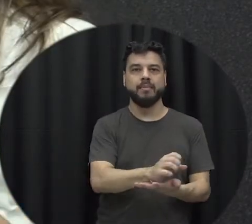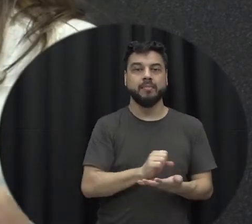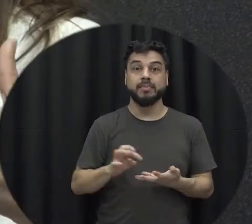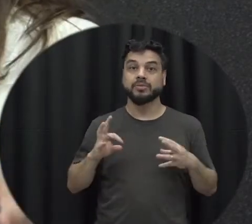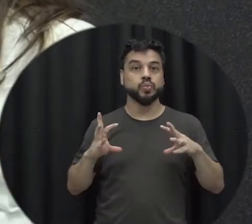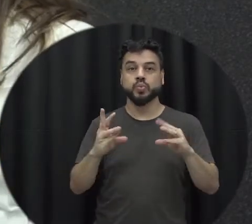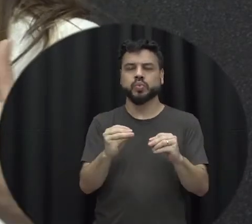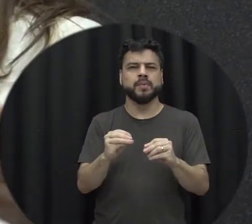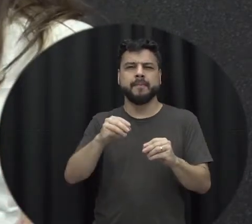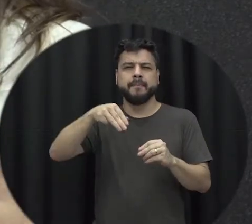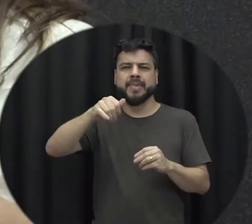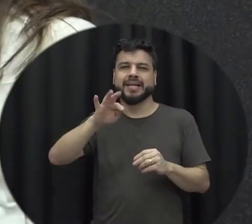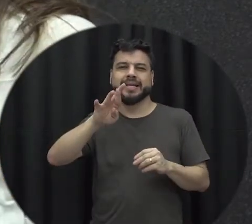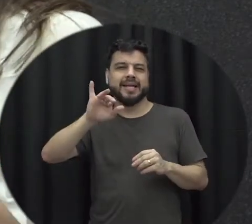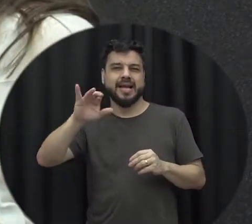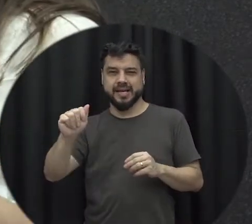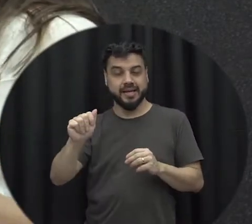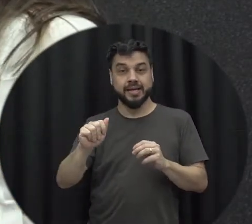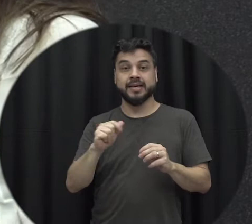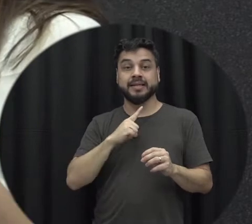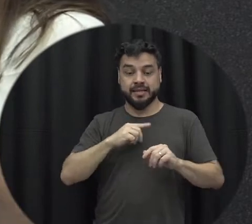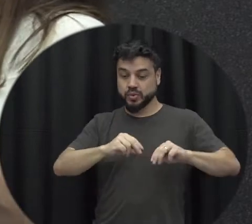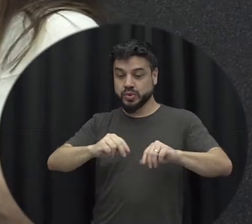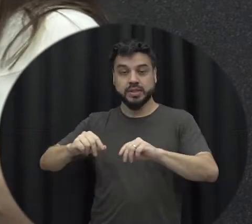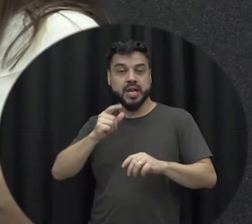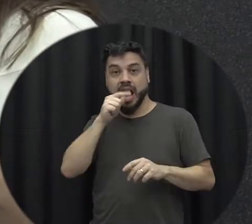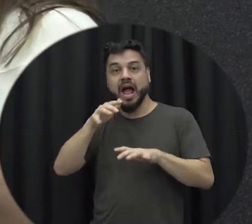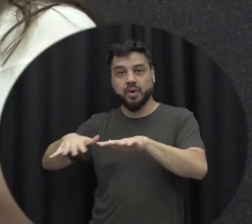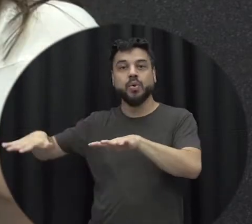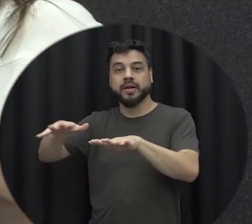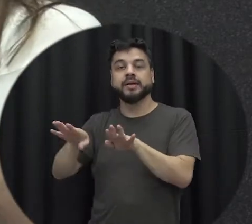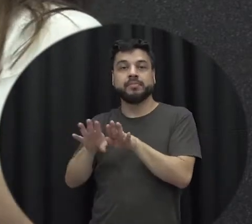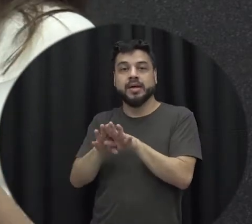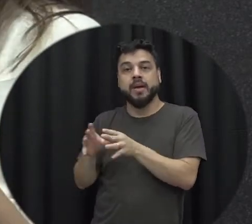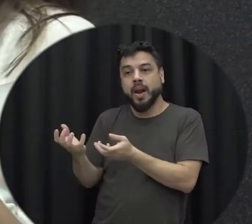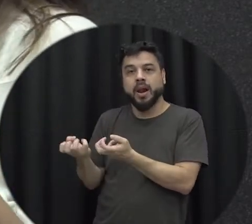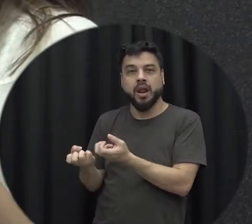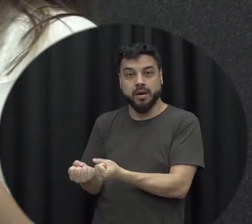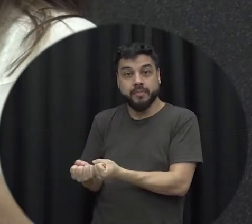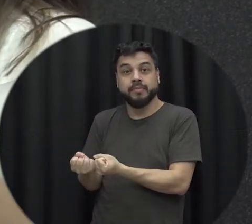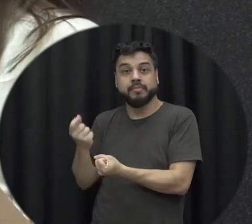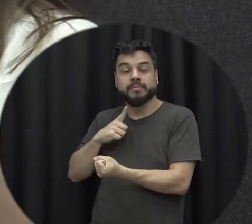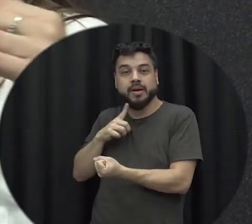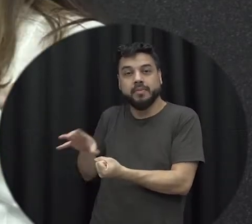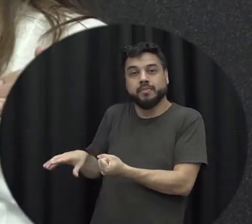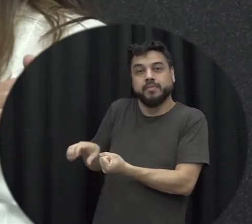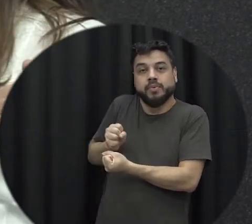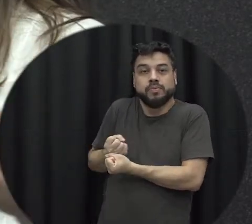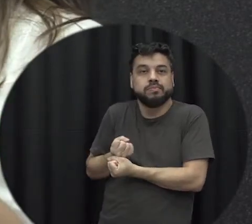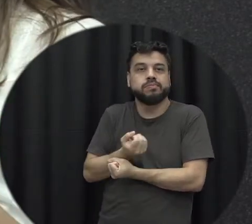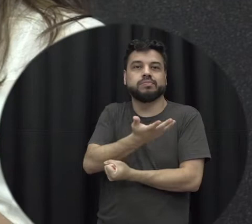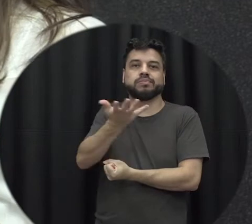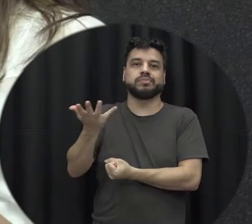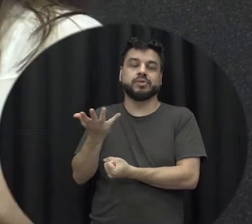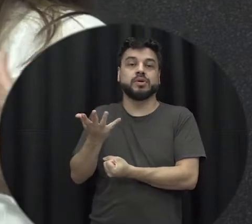está morta no solo, na água, para liberar nutriente para o próximo membro dessa cadeia, né? Então,